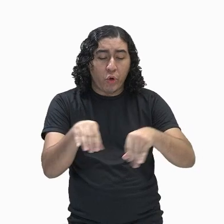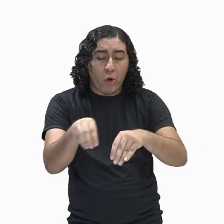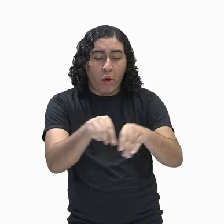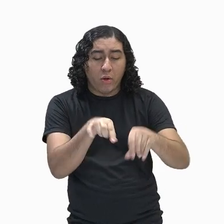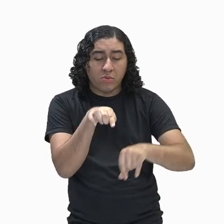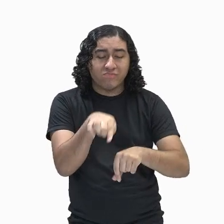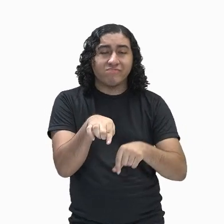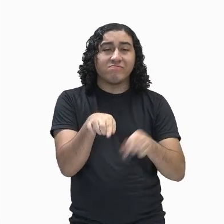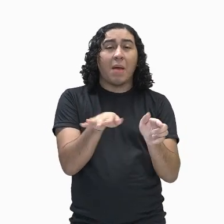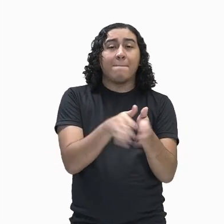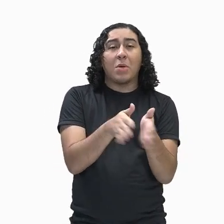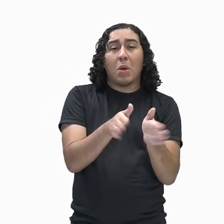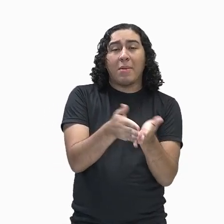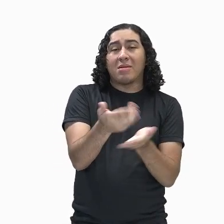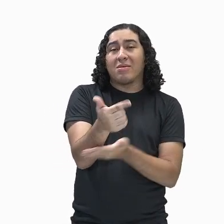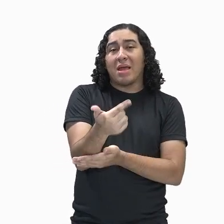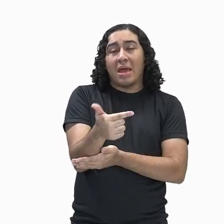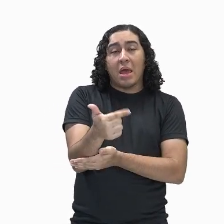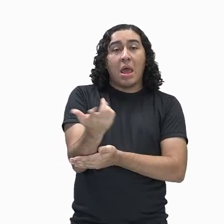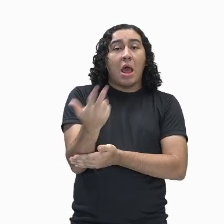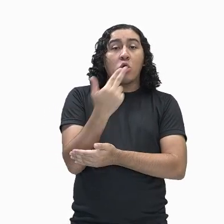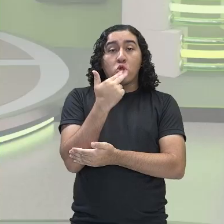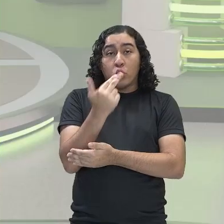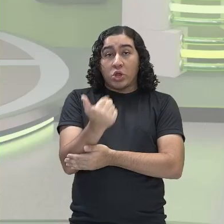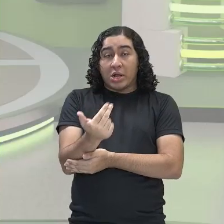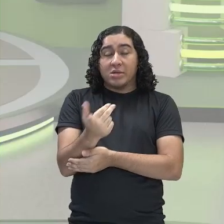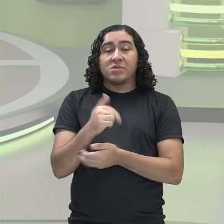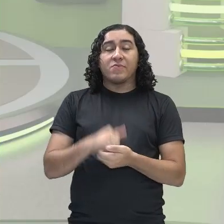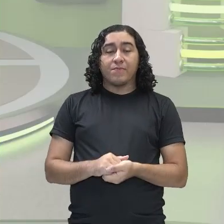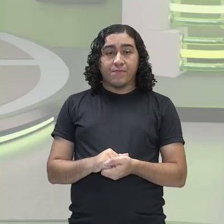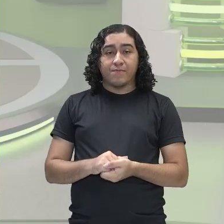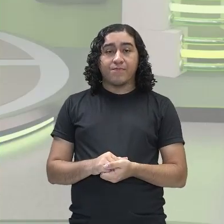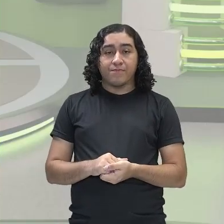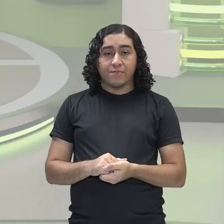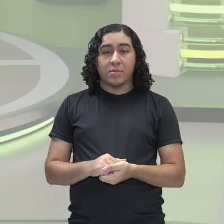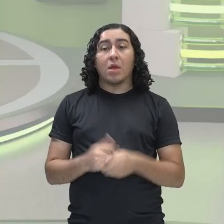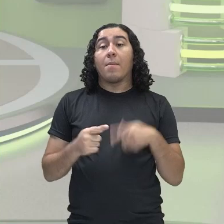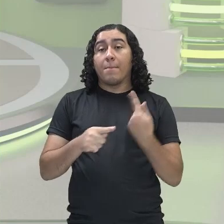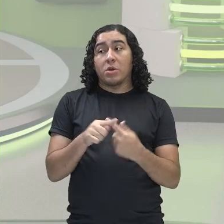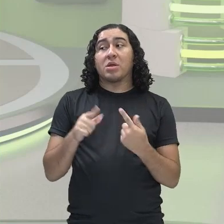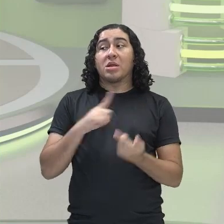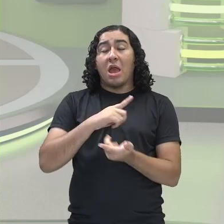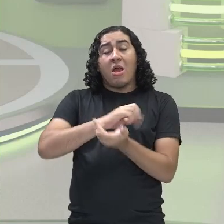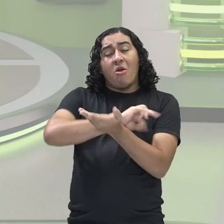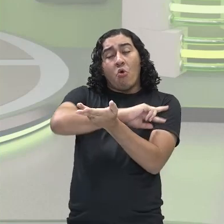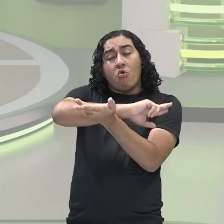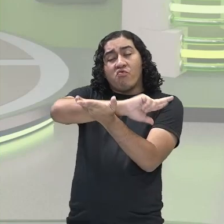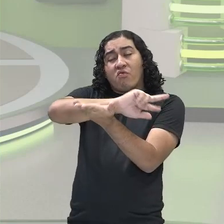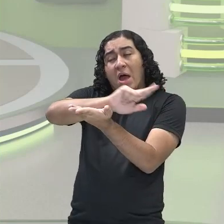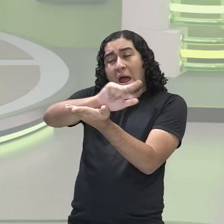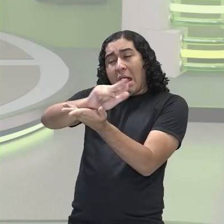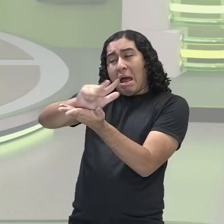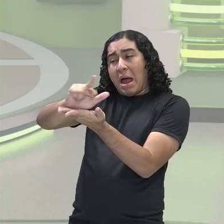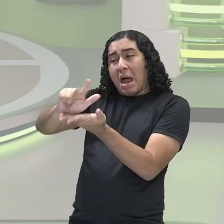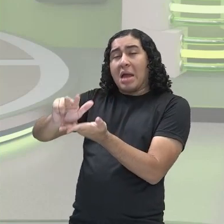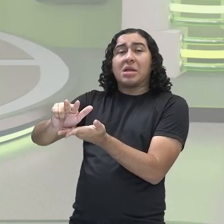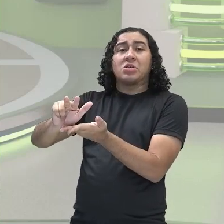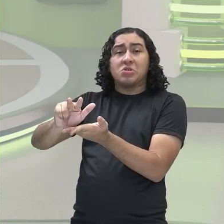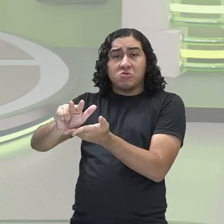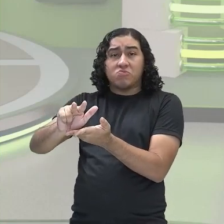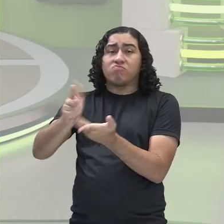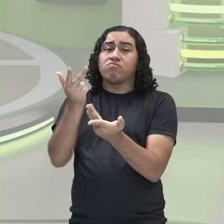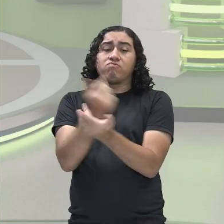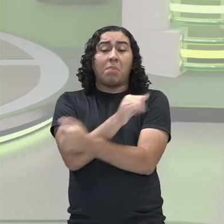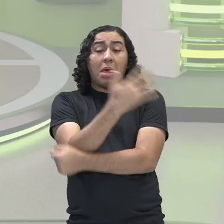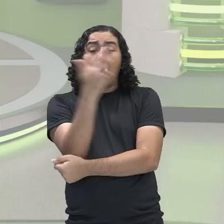solo é pobre em nutrientes, né? Então, apesar de ter uma grande diversidade de vegetação, de plantas,